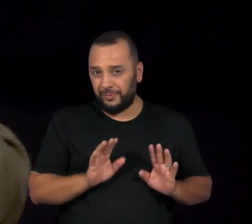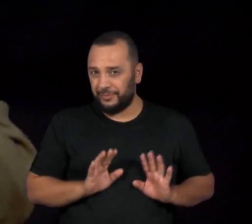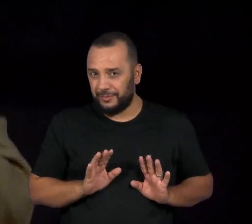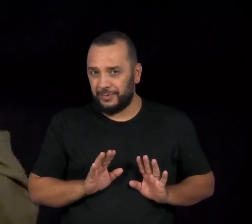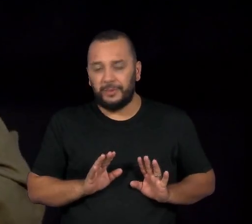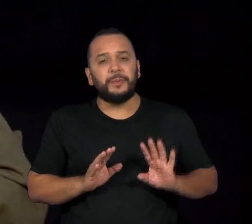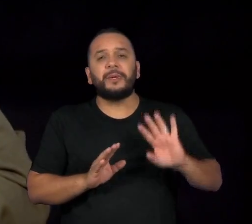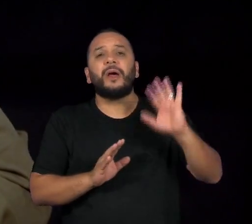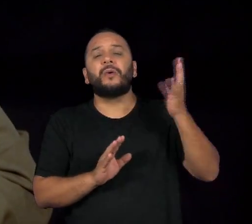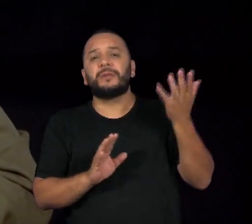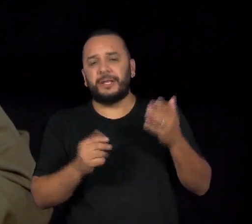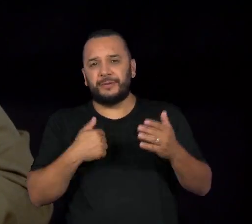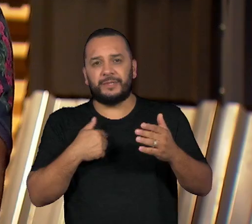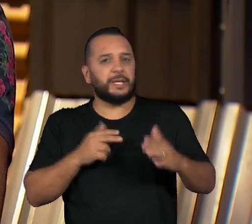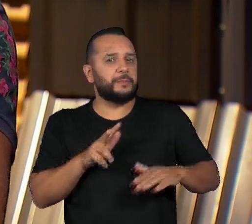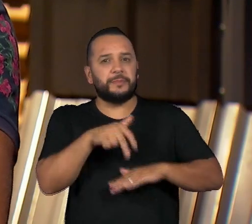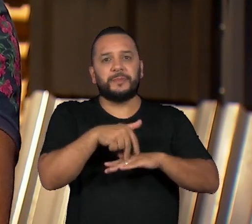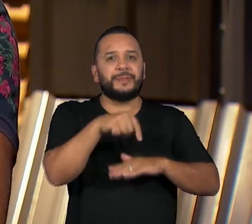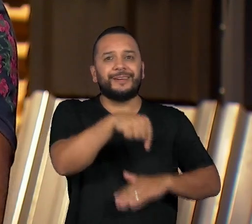quando você pisa no ringue?